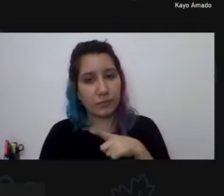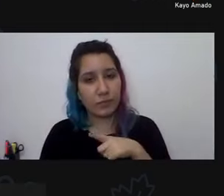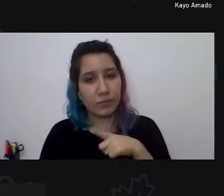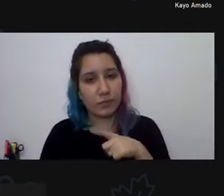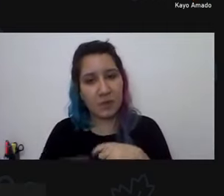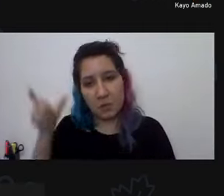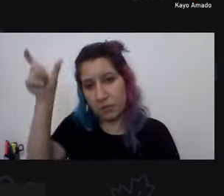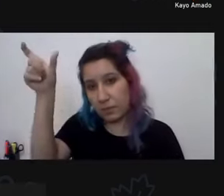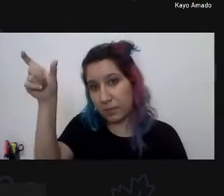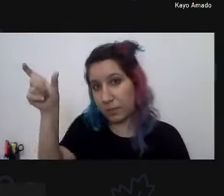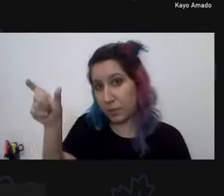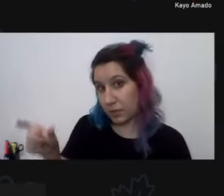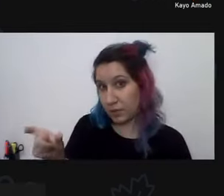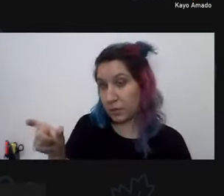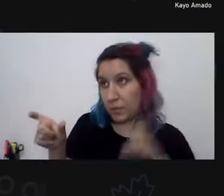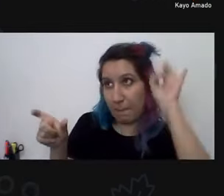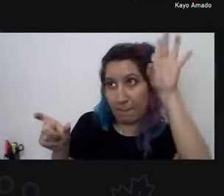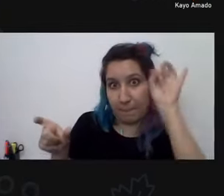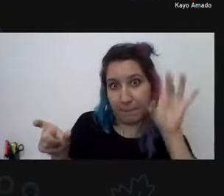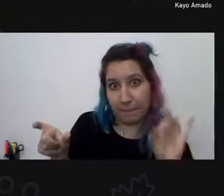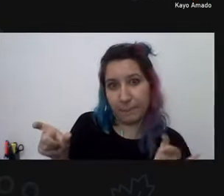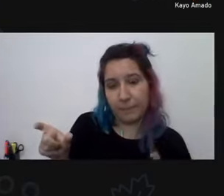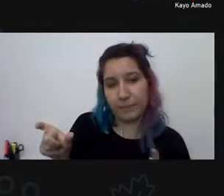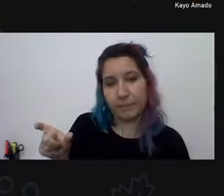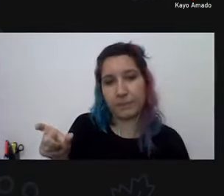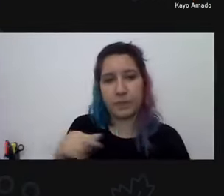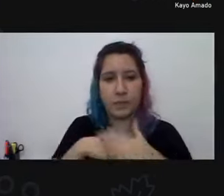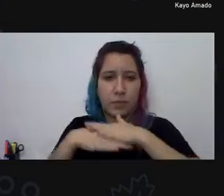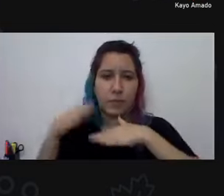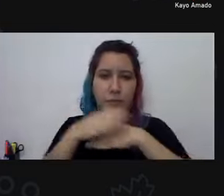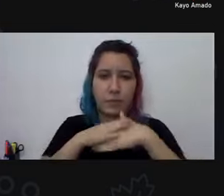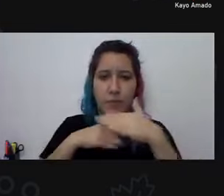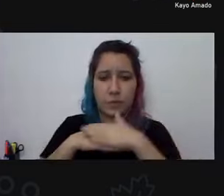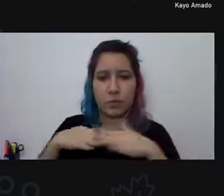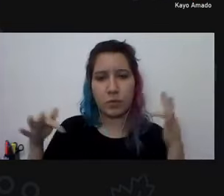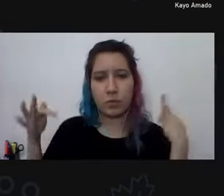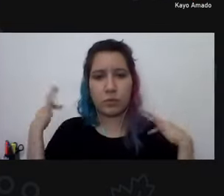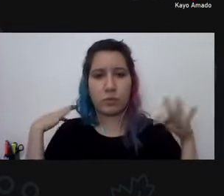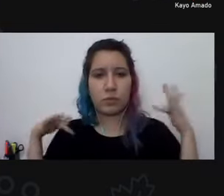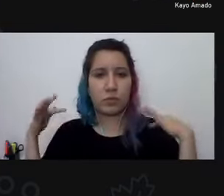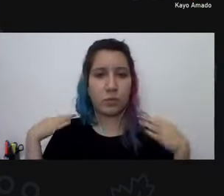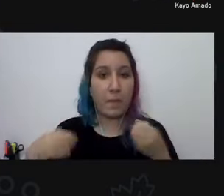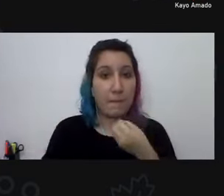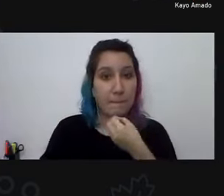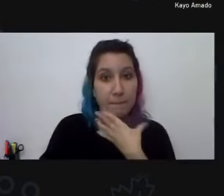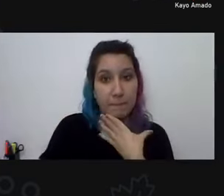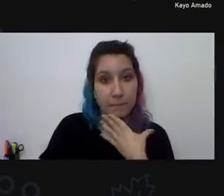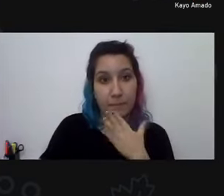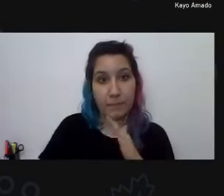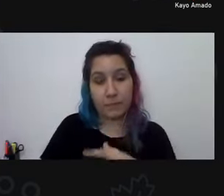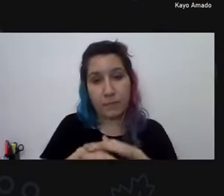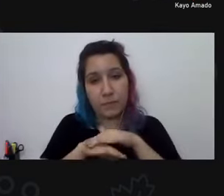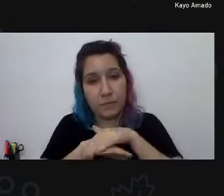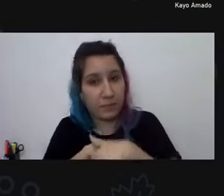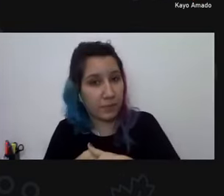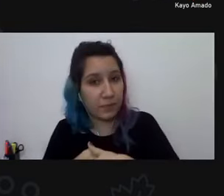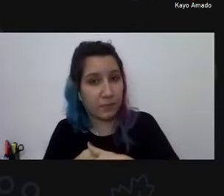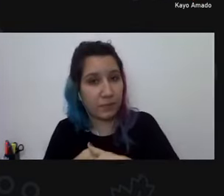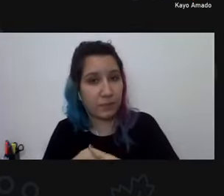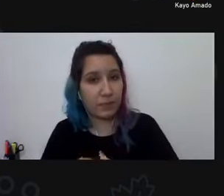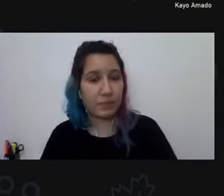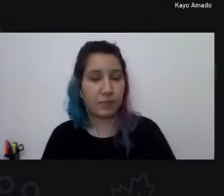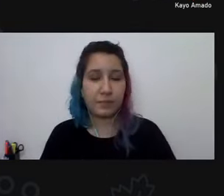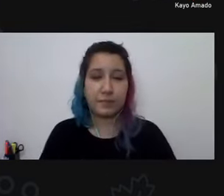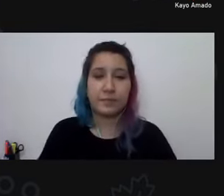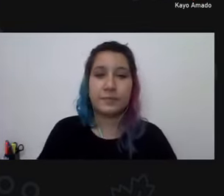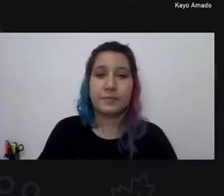um especialista no tema turismo. Boa noite, Fabiano. Boa noite, Abraim. Olha